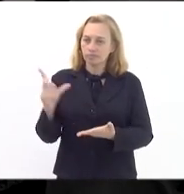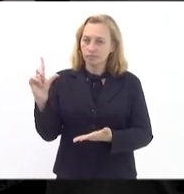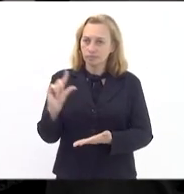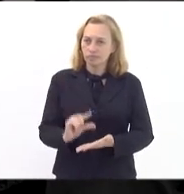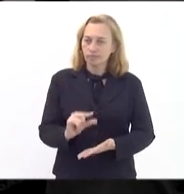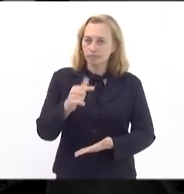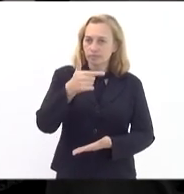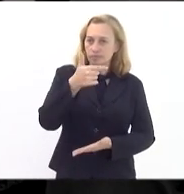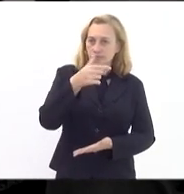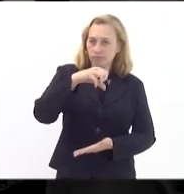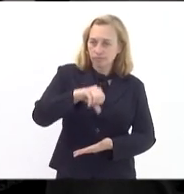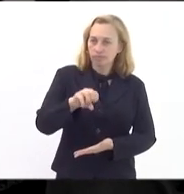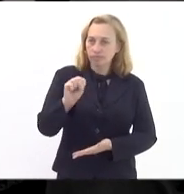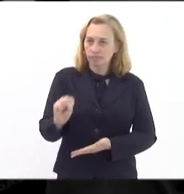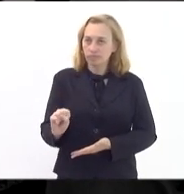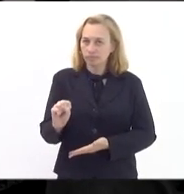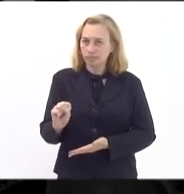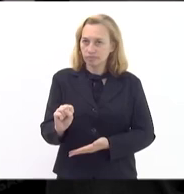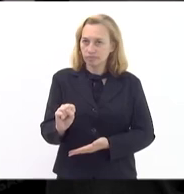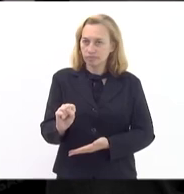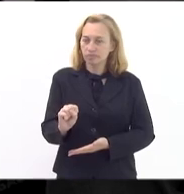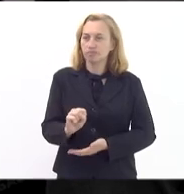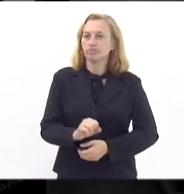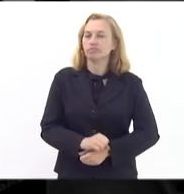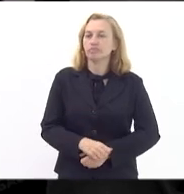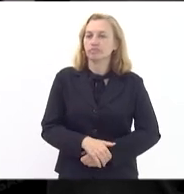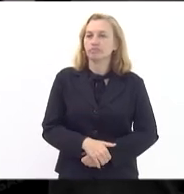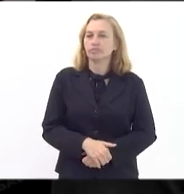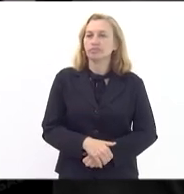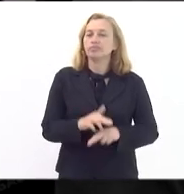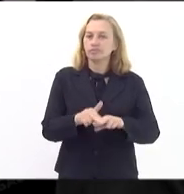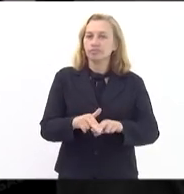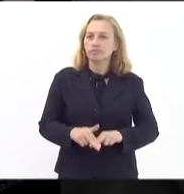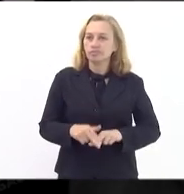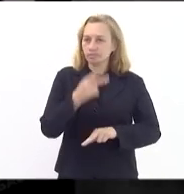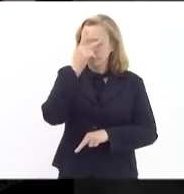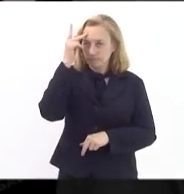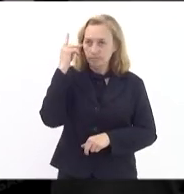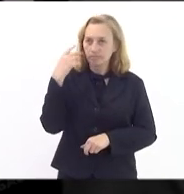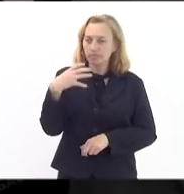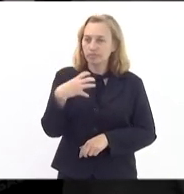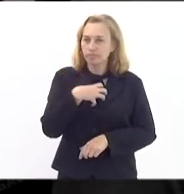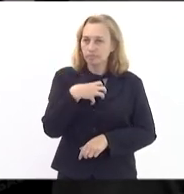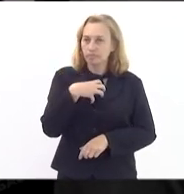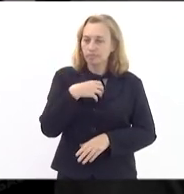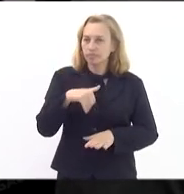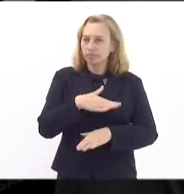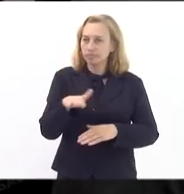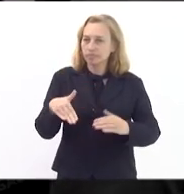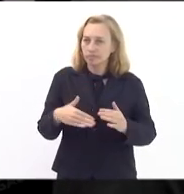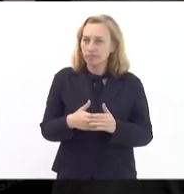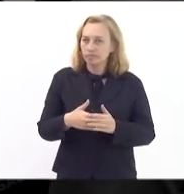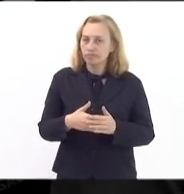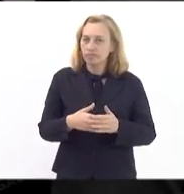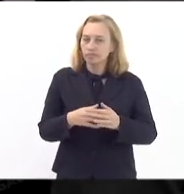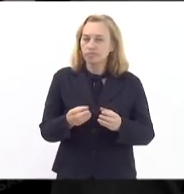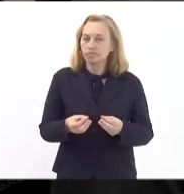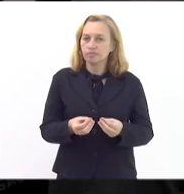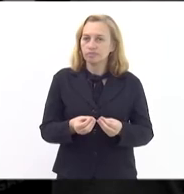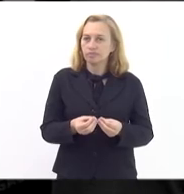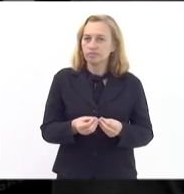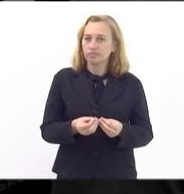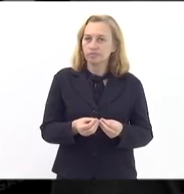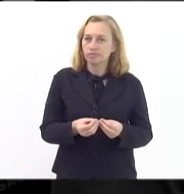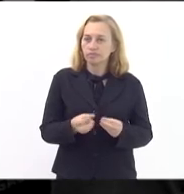98 1400 lugares Ah então é por isso que passageiro sente toda essa situação crítica nós